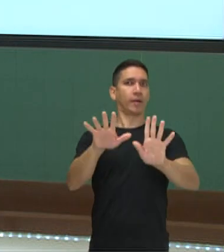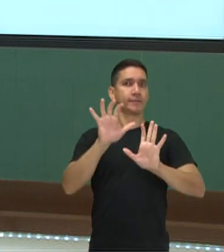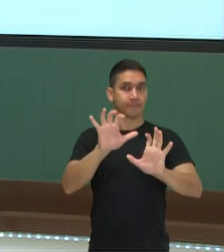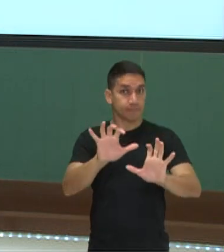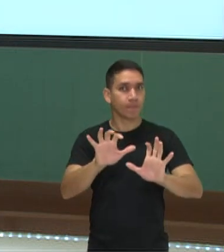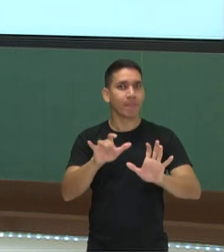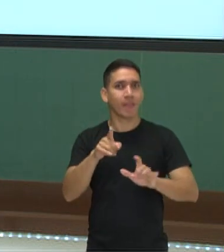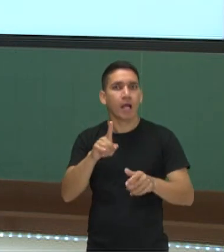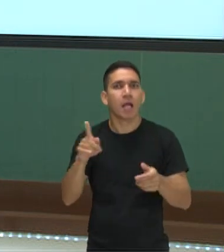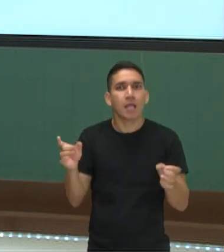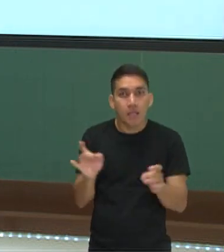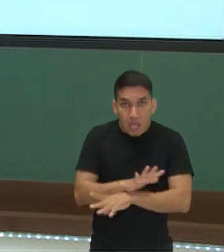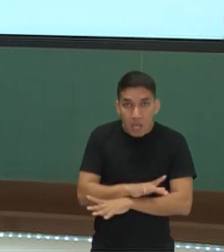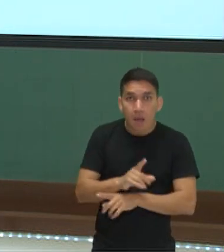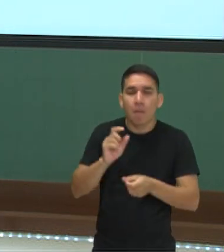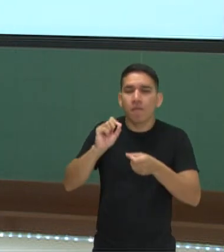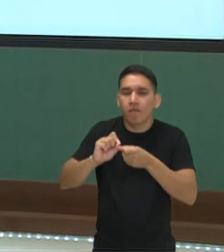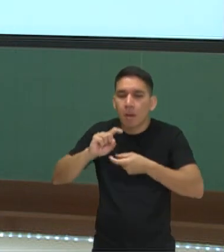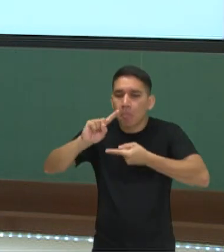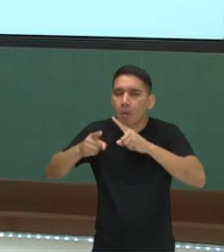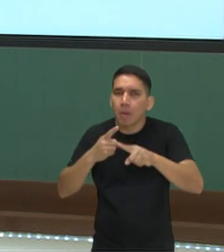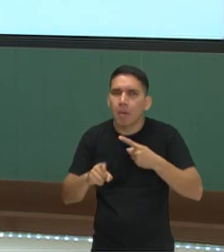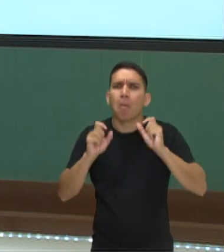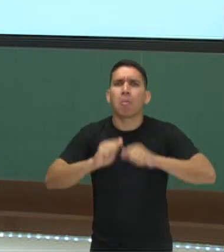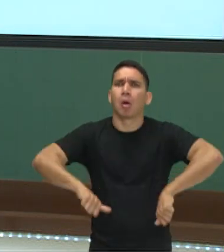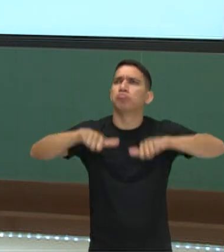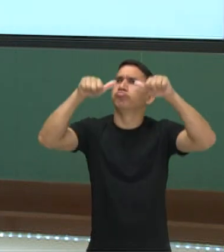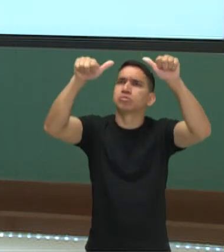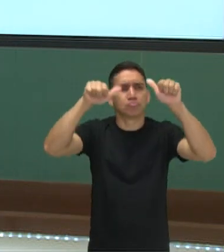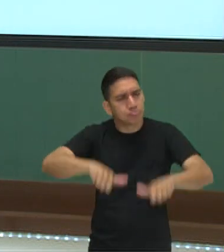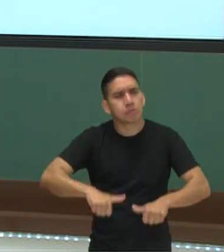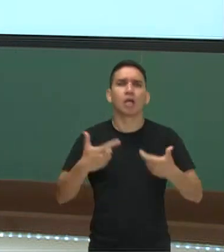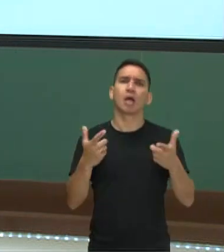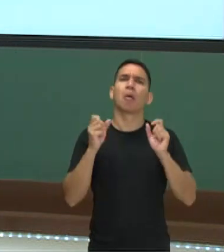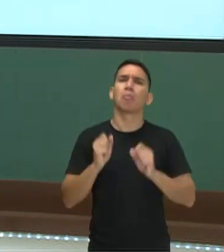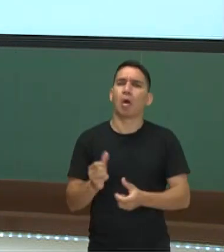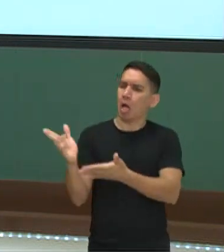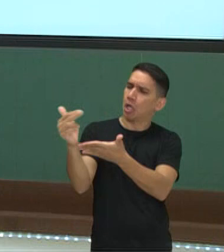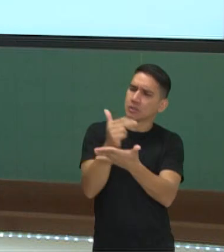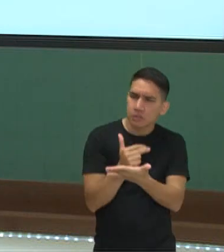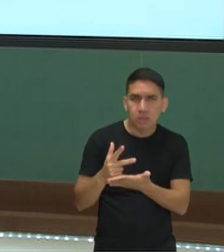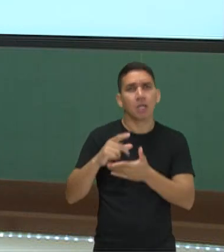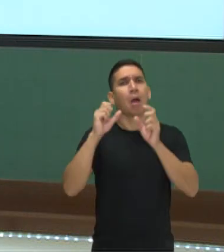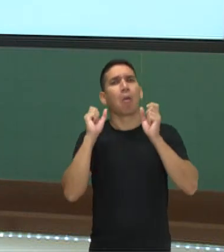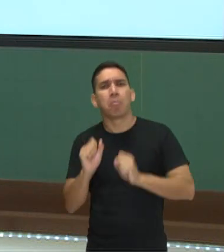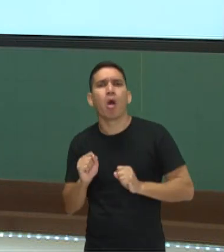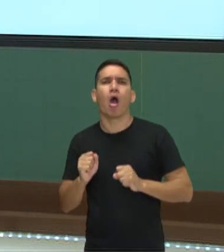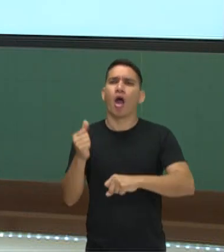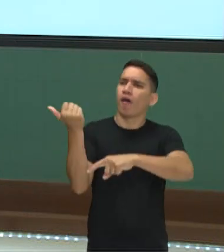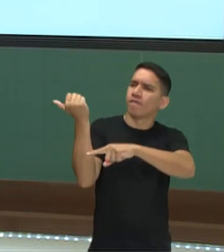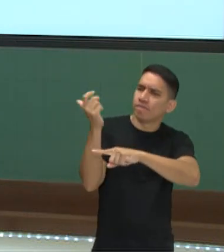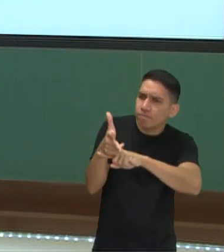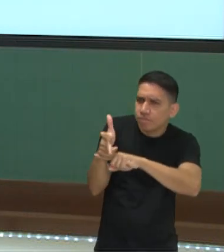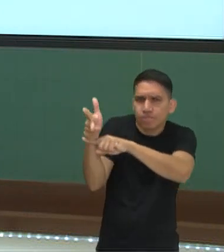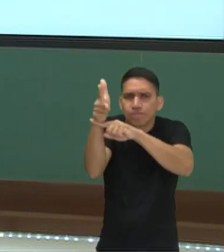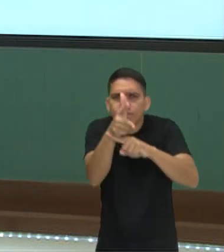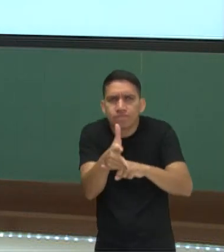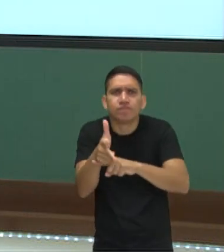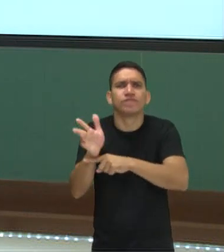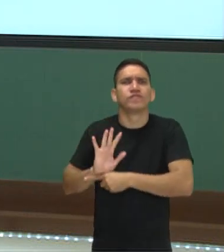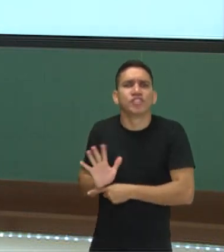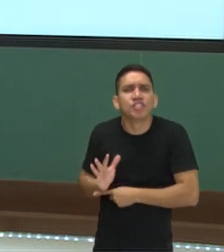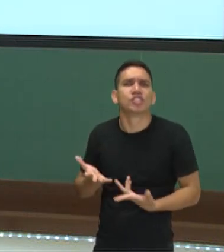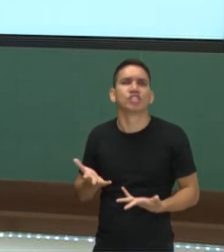Aí você vai preparar um material, que pode ser um cartaz, um desenho, um vídeo, e você